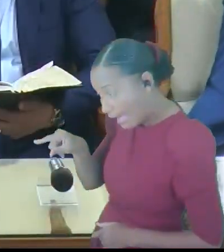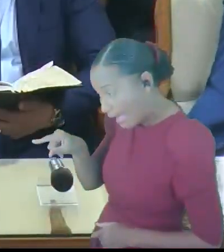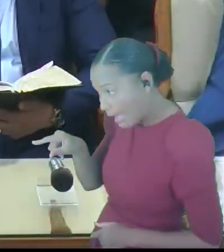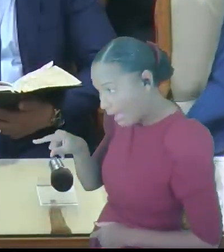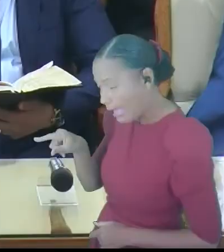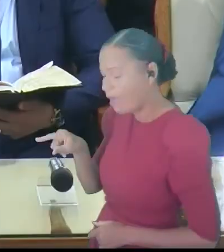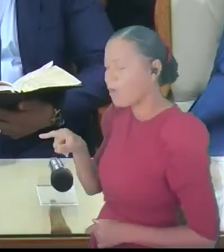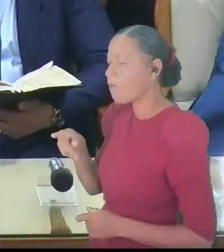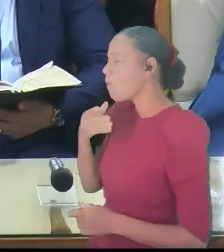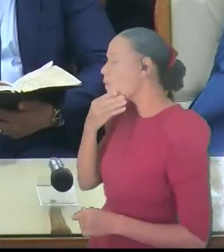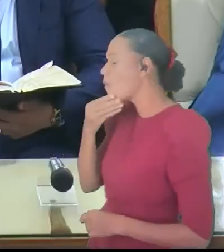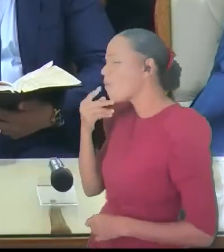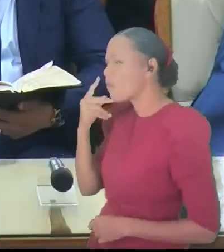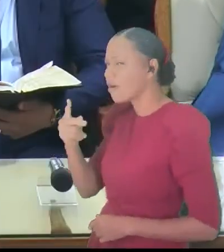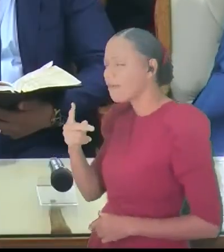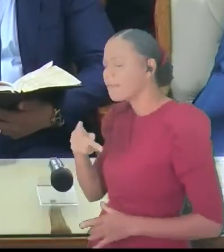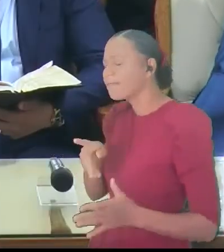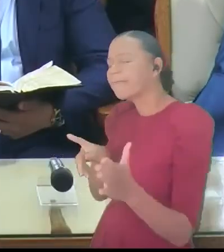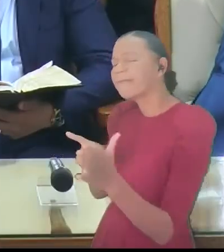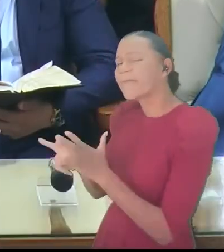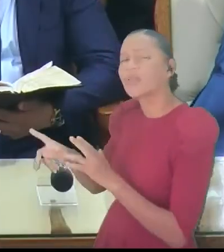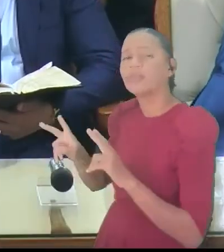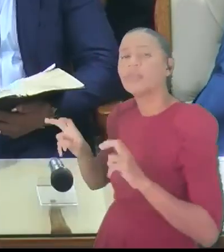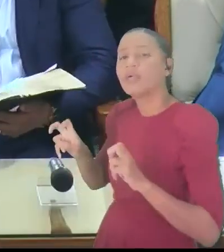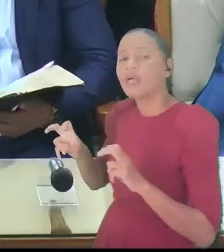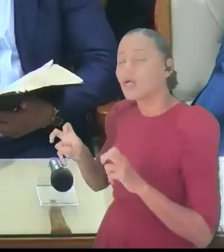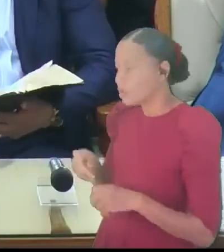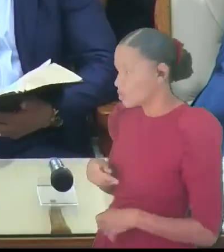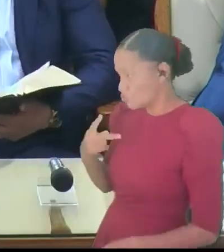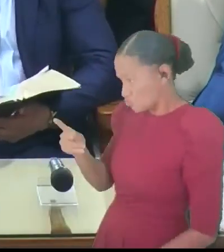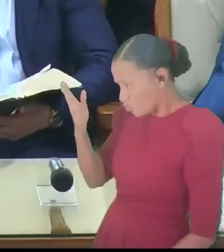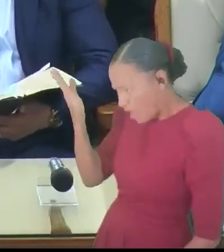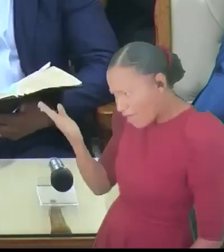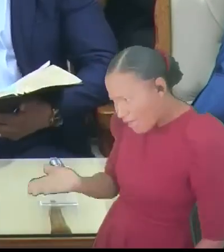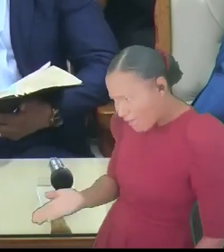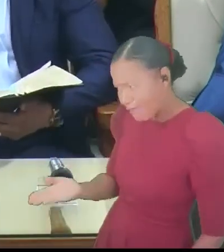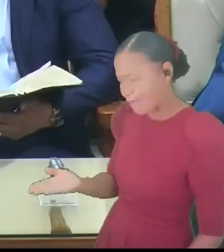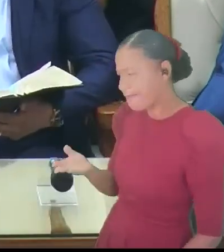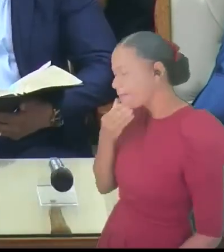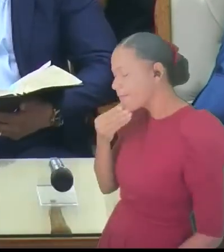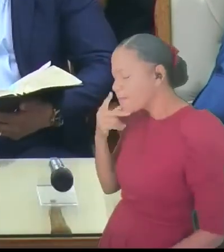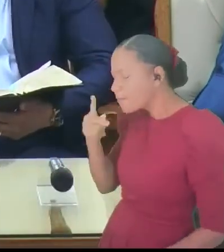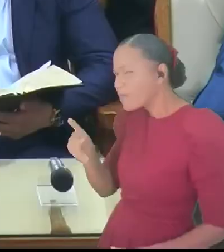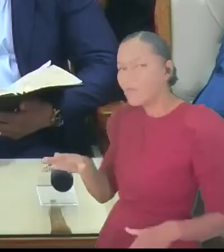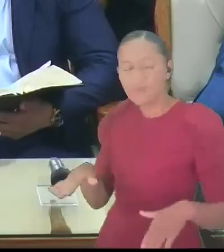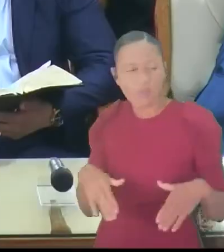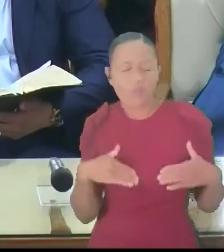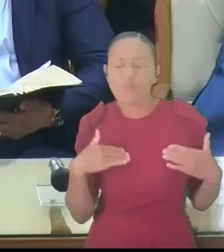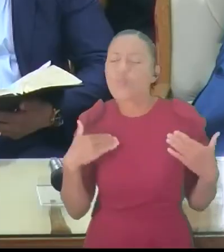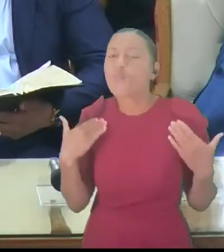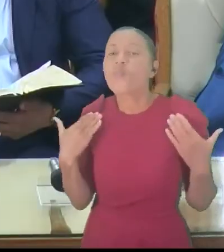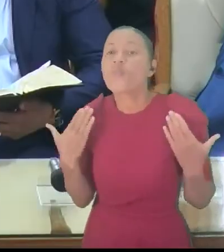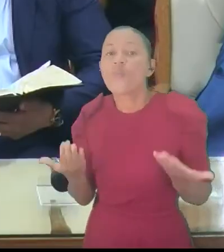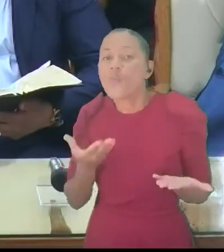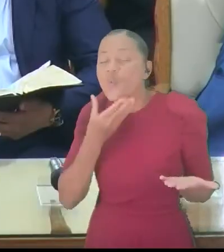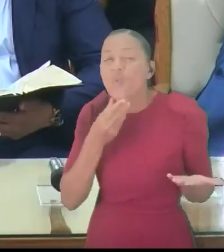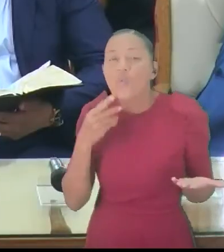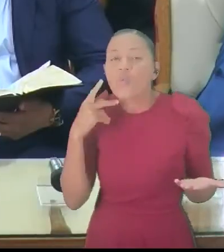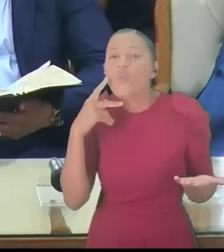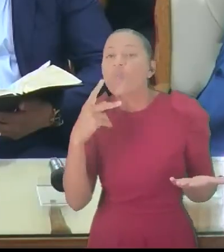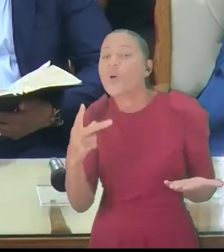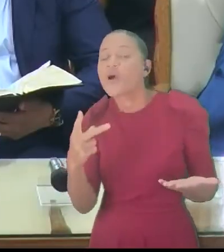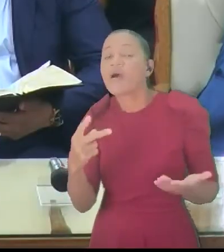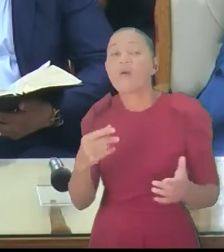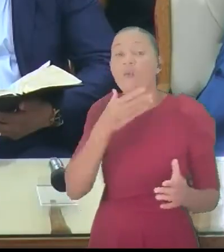Estavam se referindo a quem? Os que perguntaram a João. És tu o profeta? A qual profeta eles estavam se referindo? Se referindo